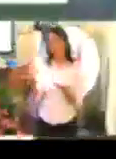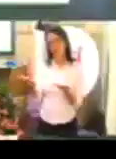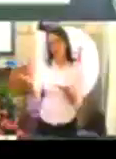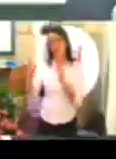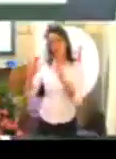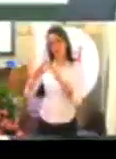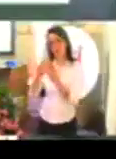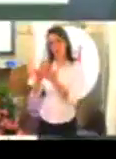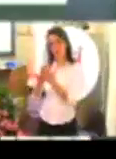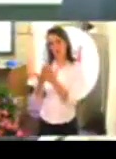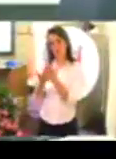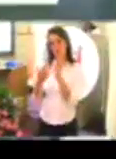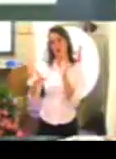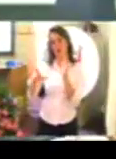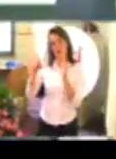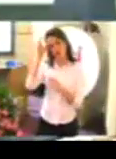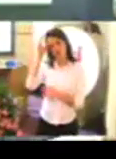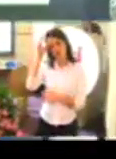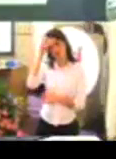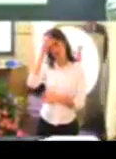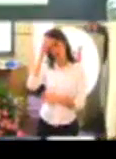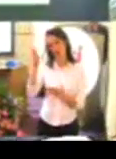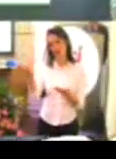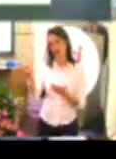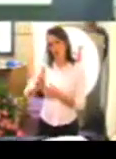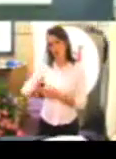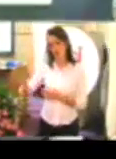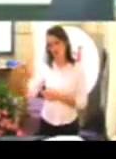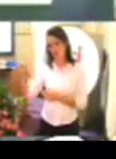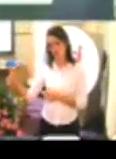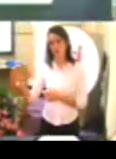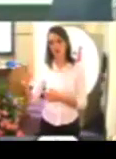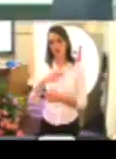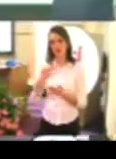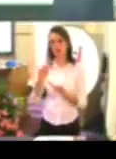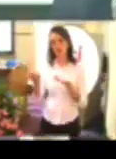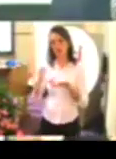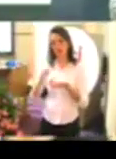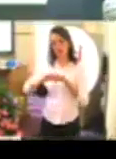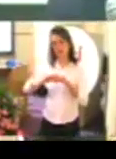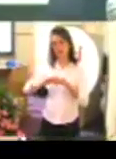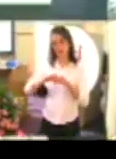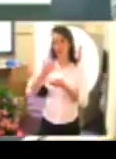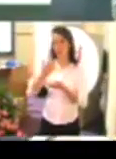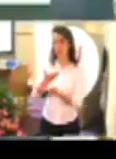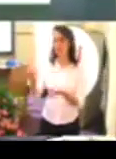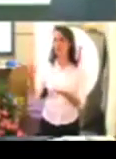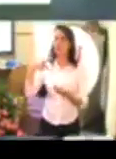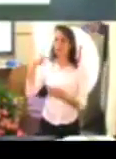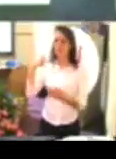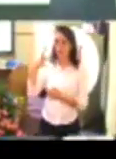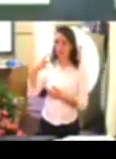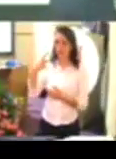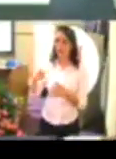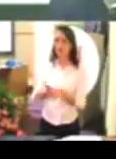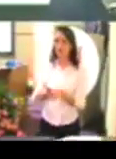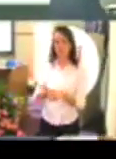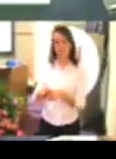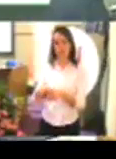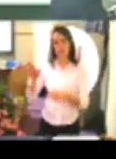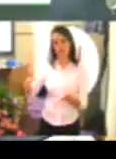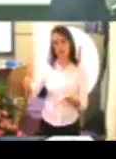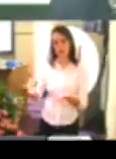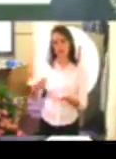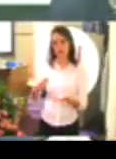da Escola do Legislativo de Criciúma. Em nome de Vossa Excelência, eu quero saudar todos os vereadores aqui da